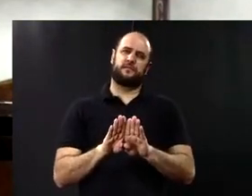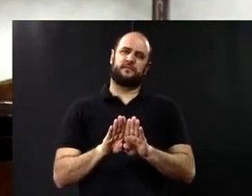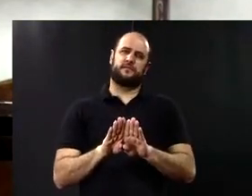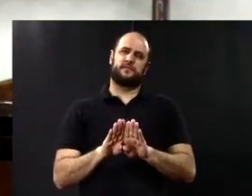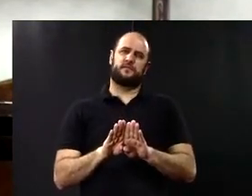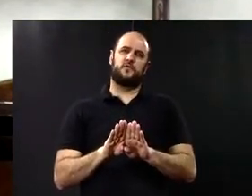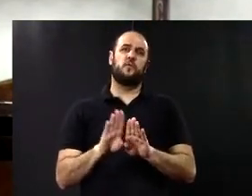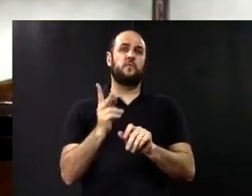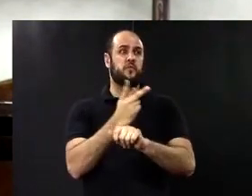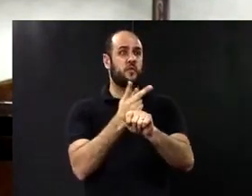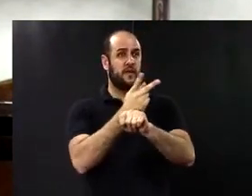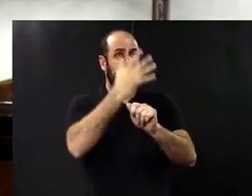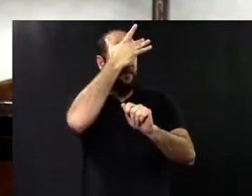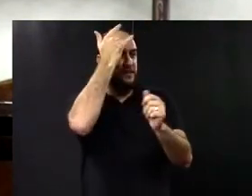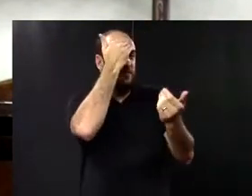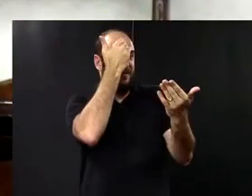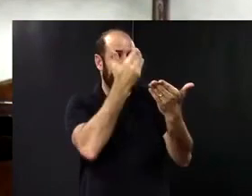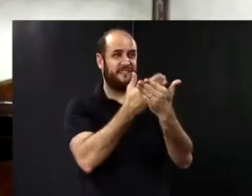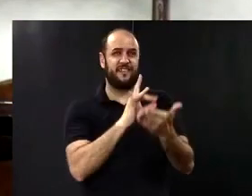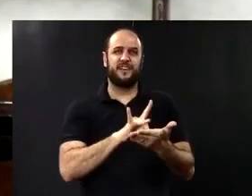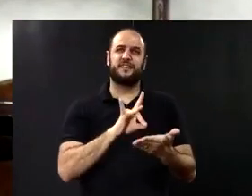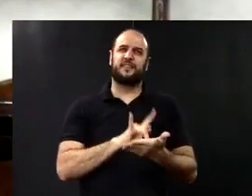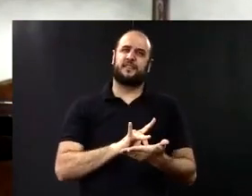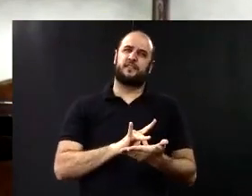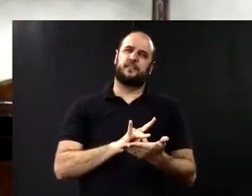aquelas pessoas que você confia.